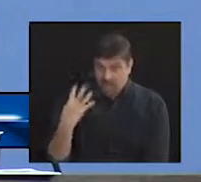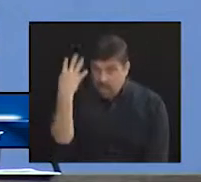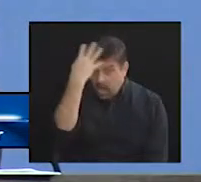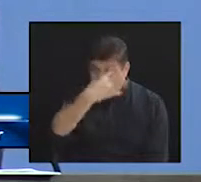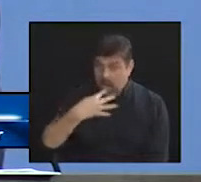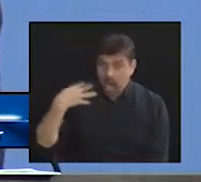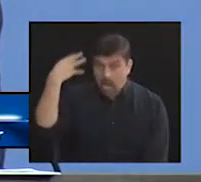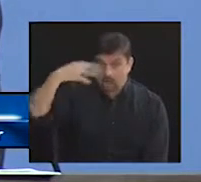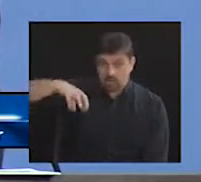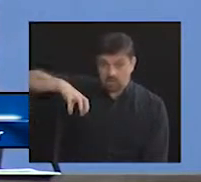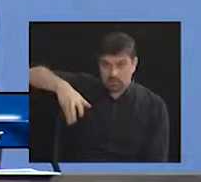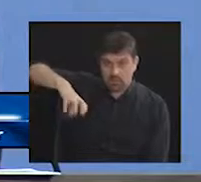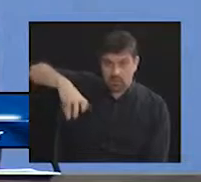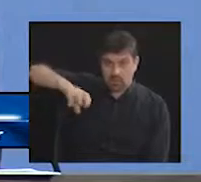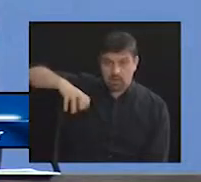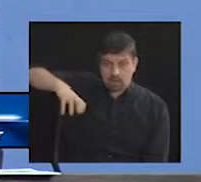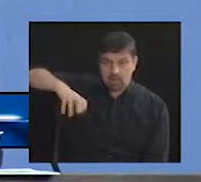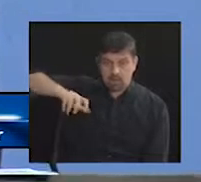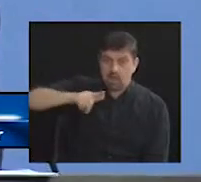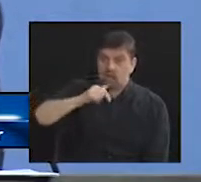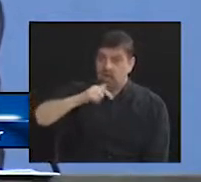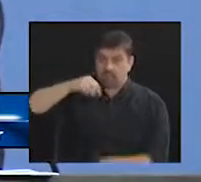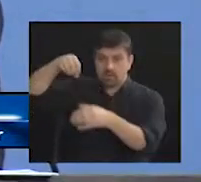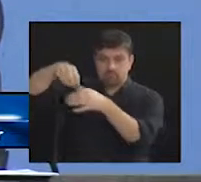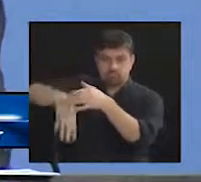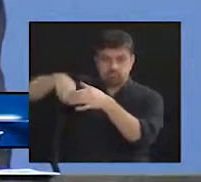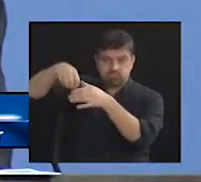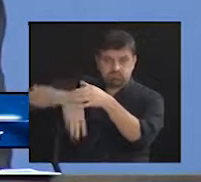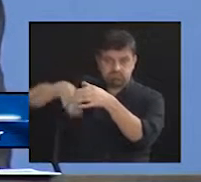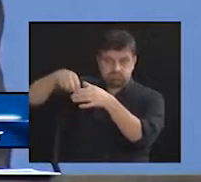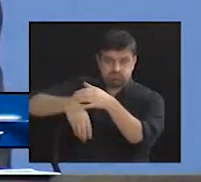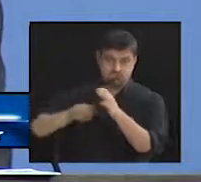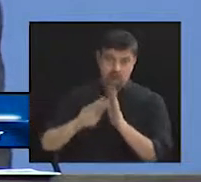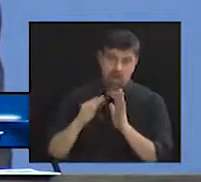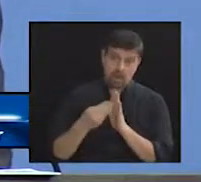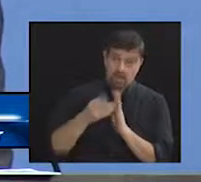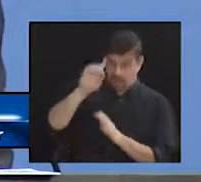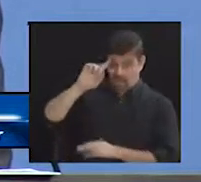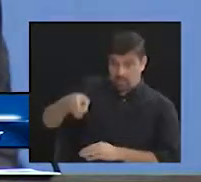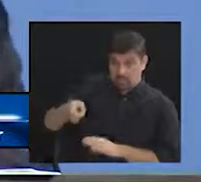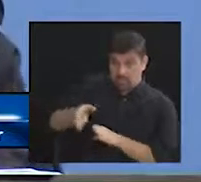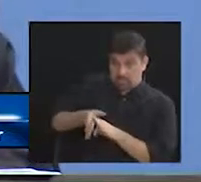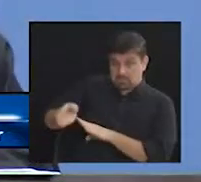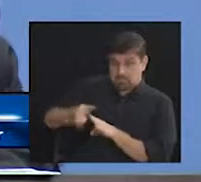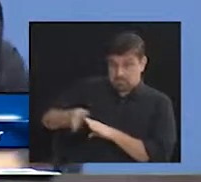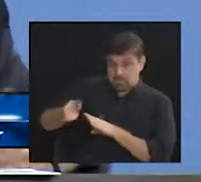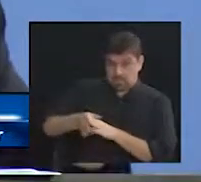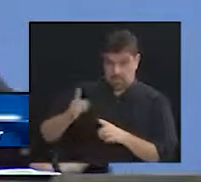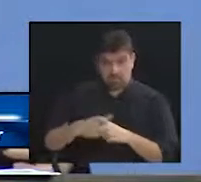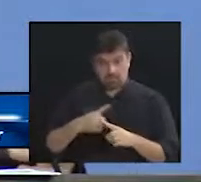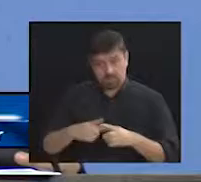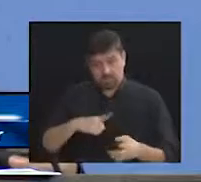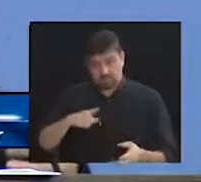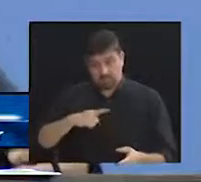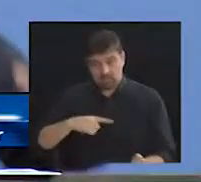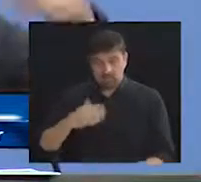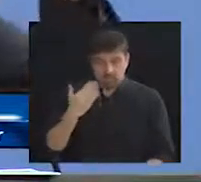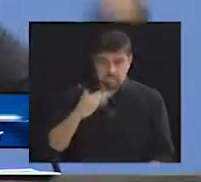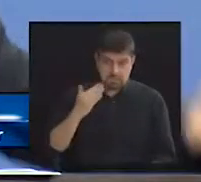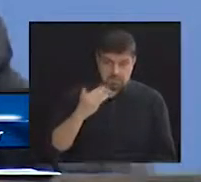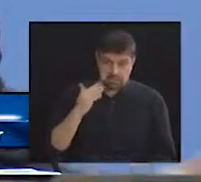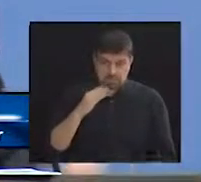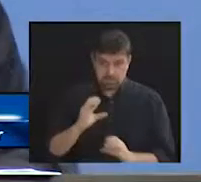horas de torneira aberta que a sanasa orientou eles fazerem por conta é da falha que certamente houve ronan nos encanamentos